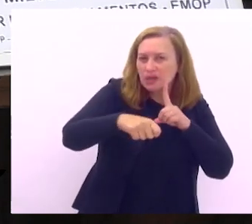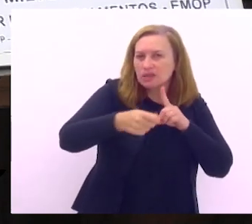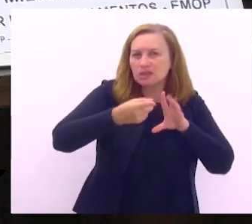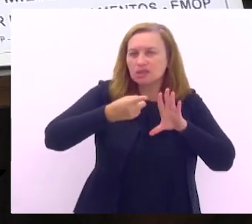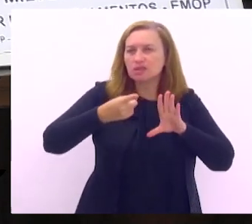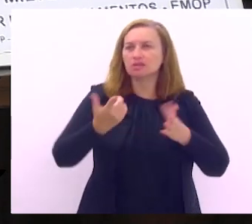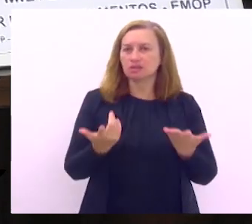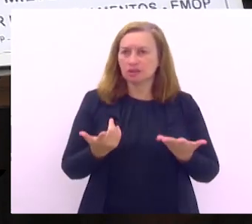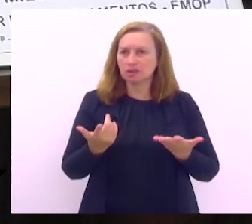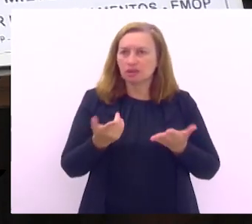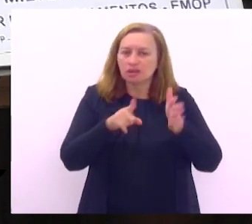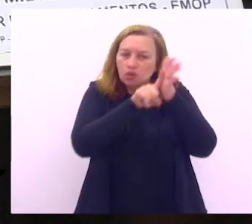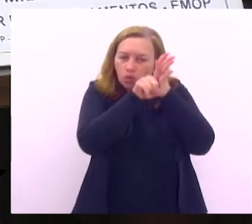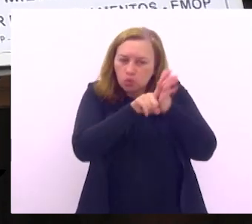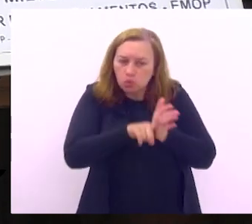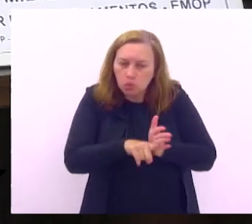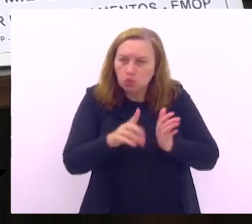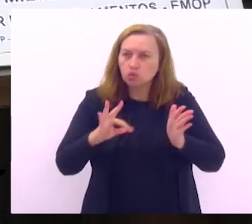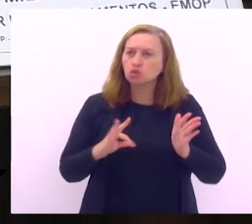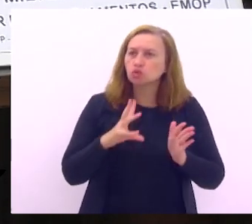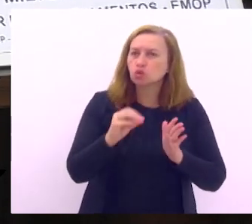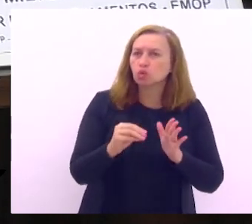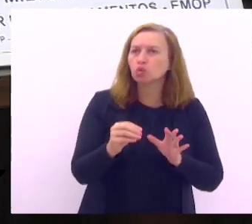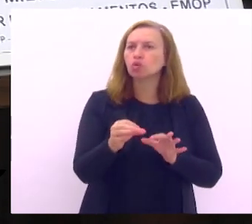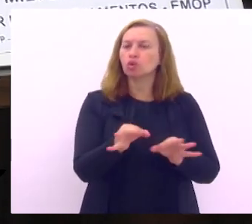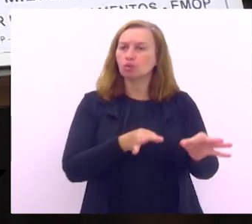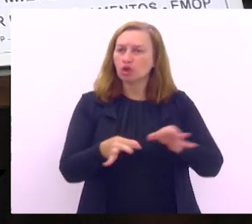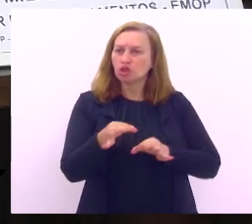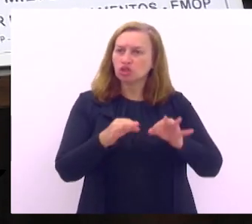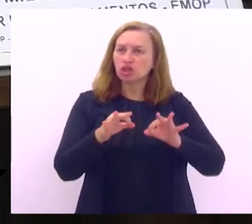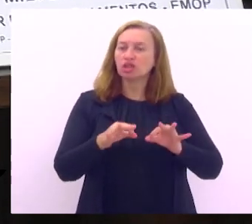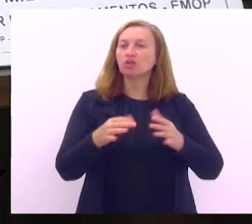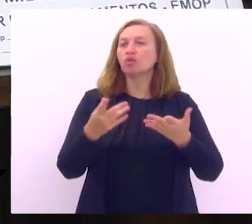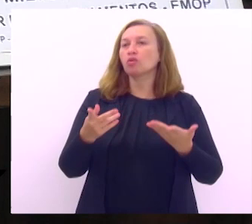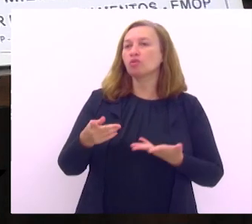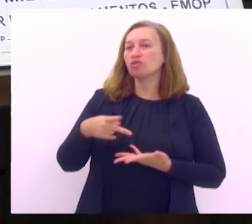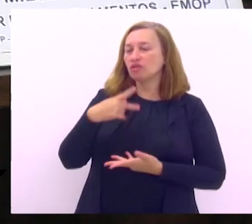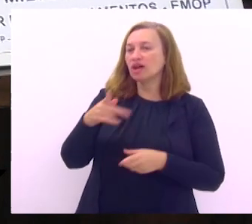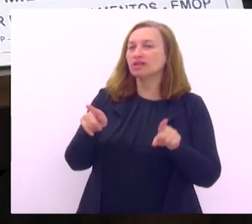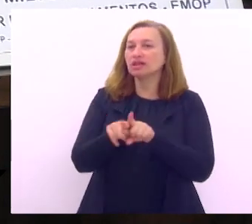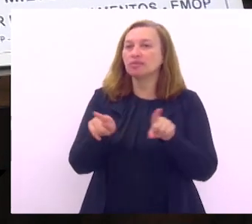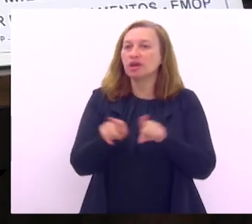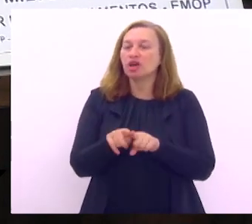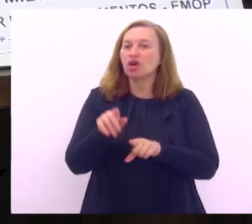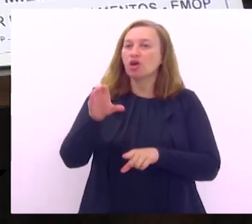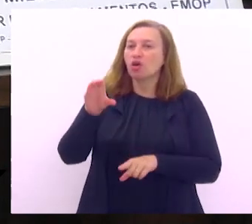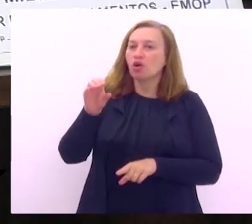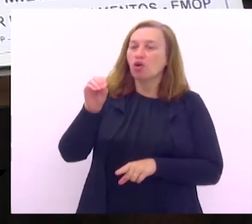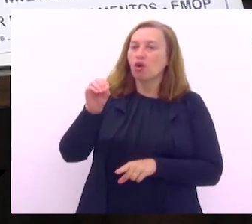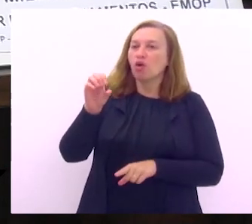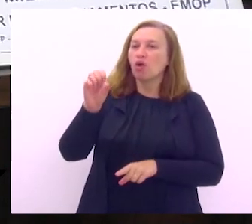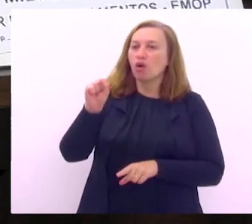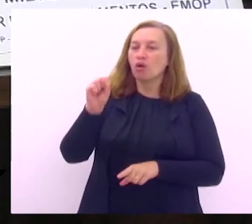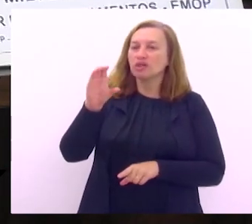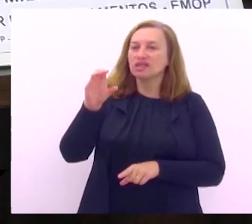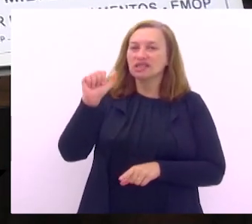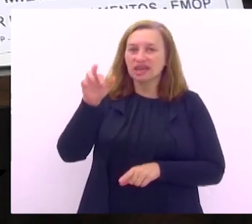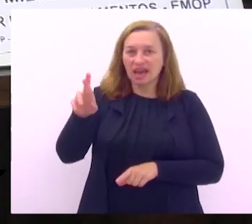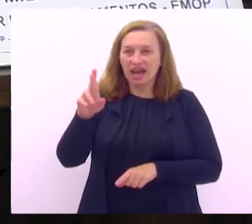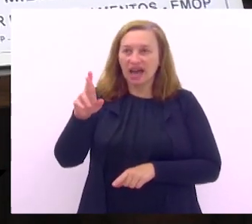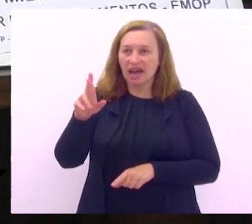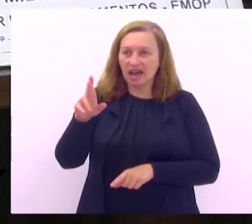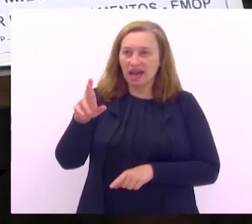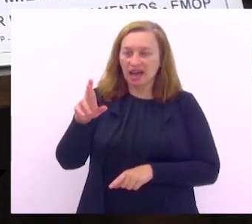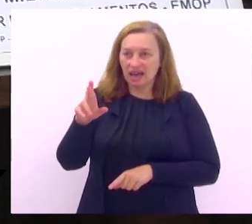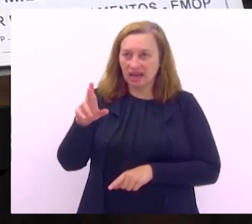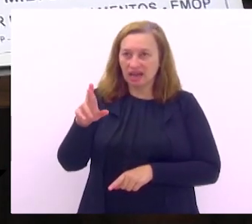intensos na realização desse projeto. E, como diria Oscar Niemeyer, a arquitetura ela só existe quando ela